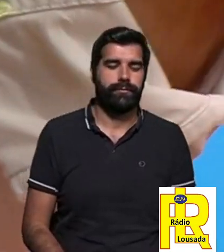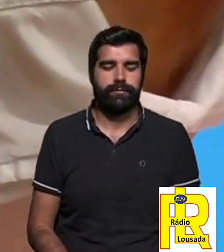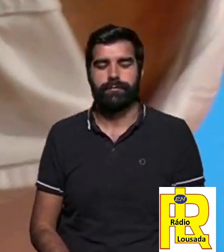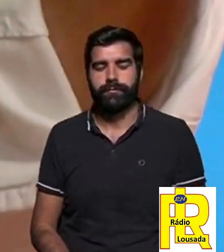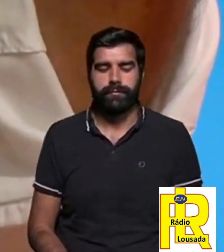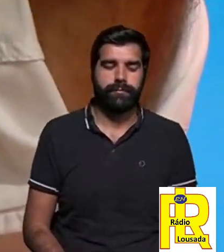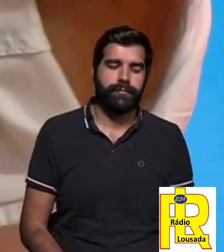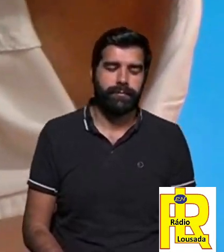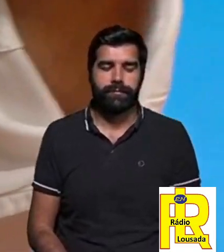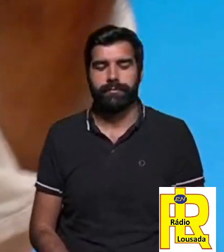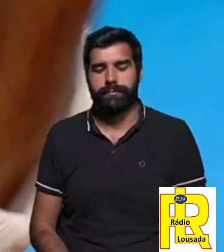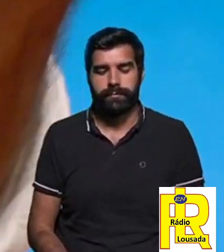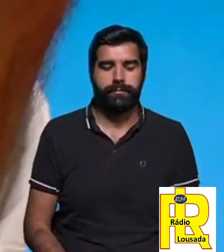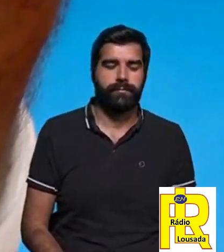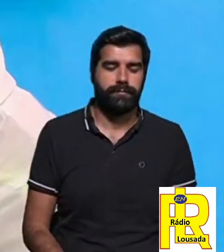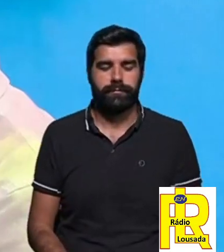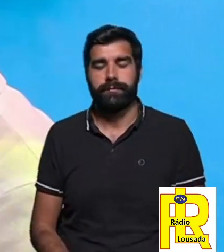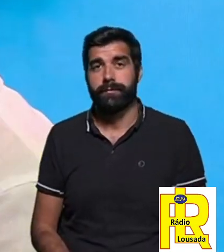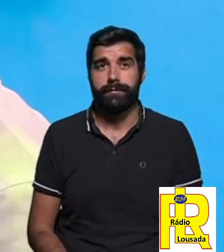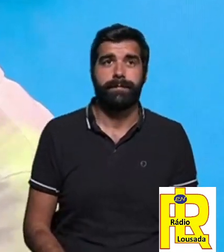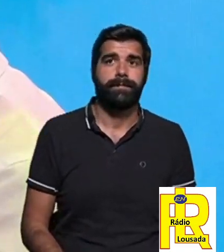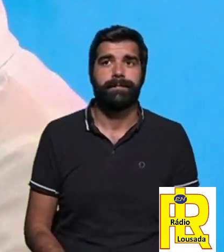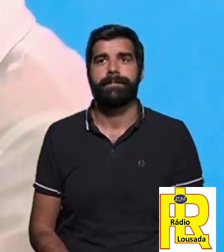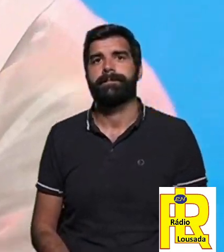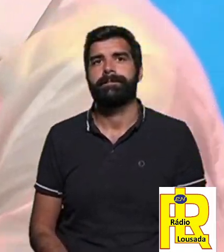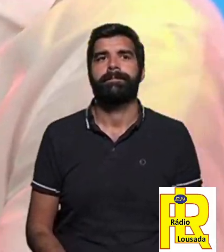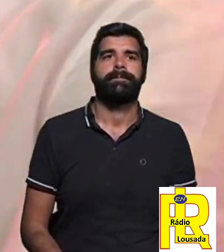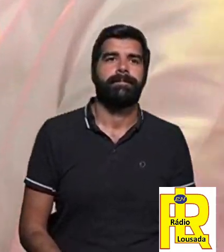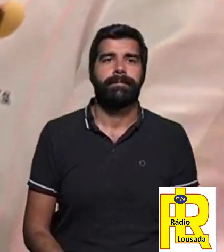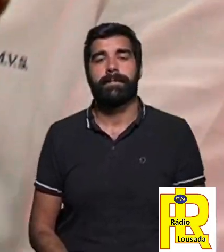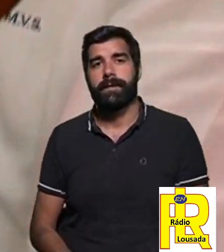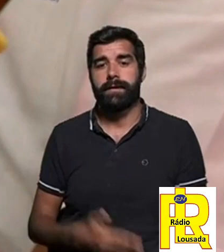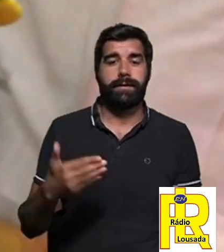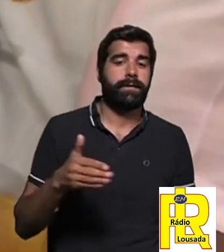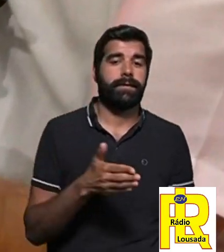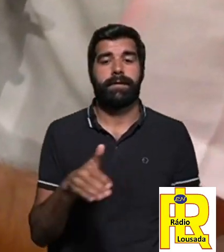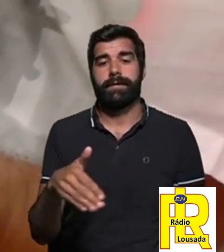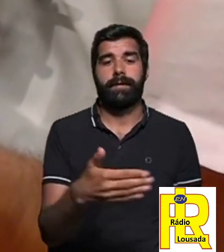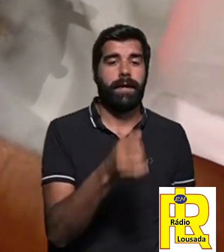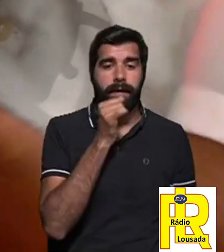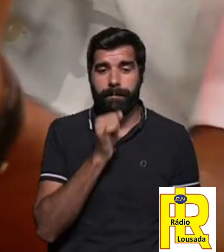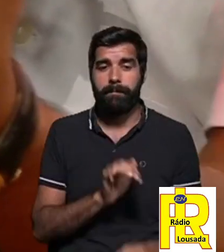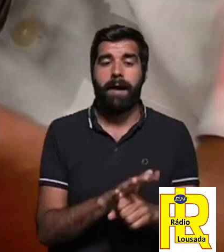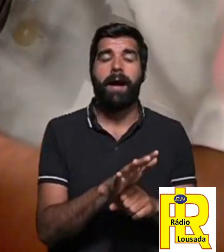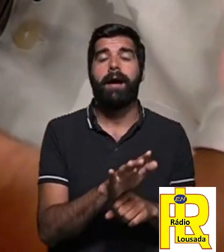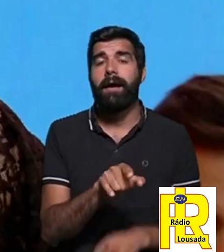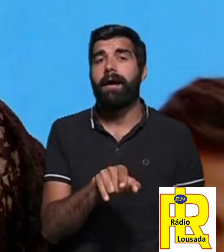Sardinha que anda no mar,